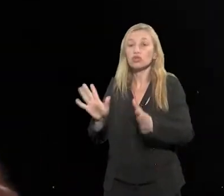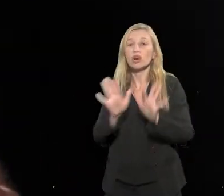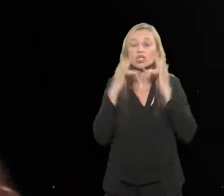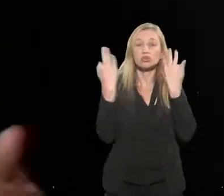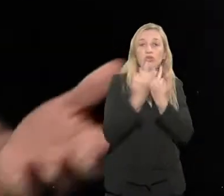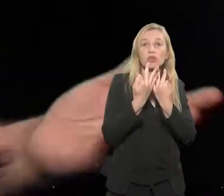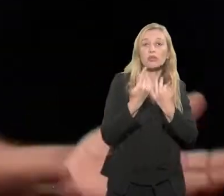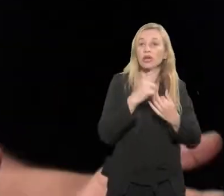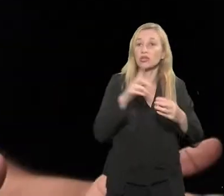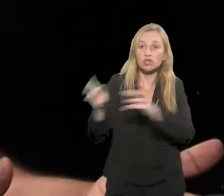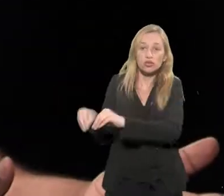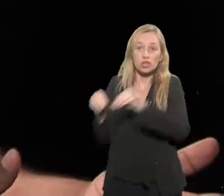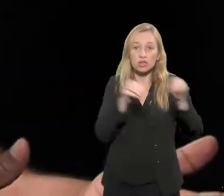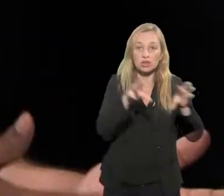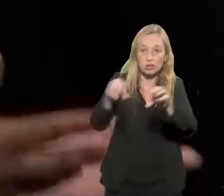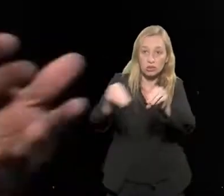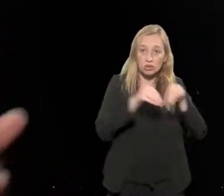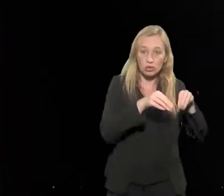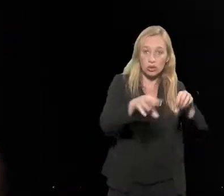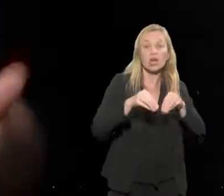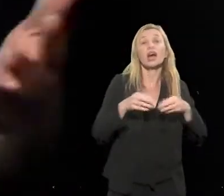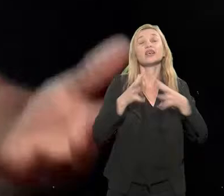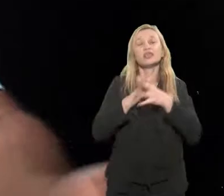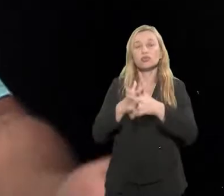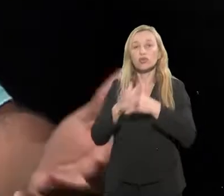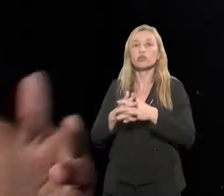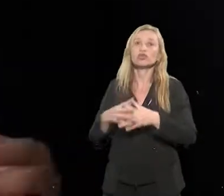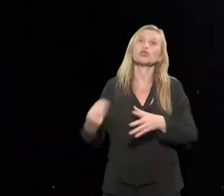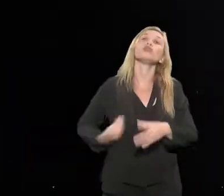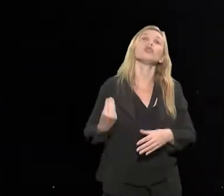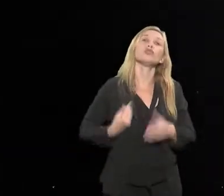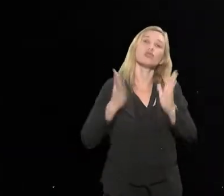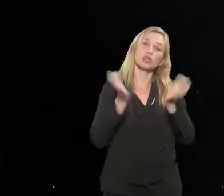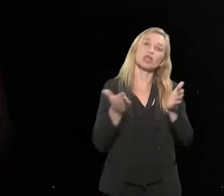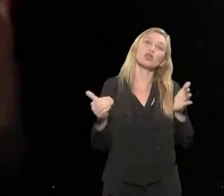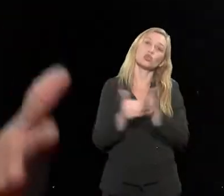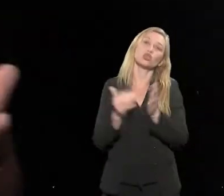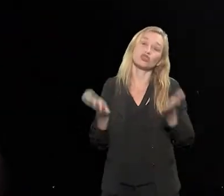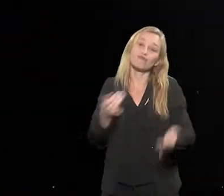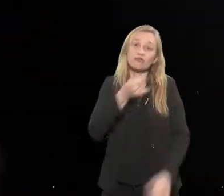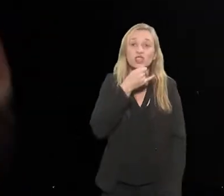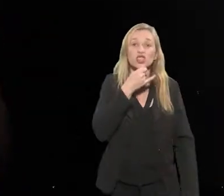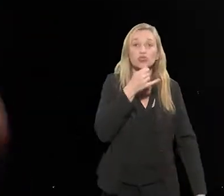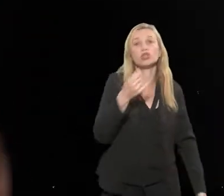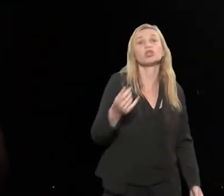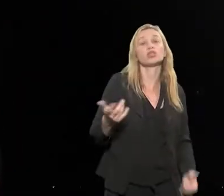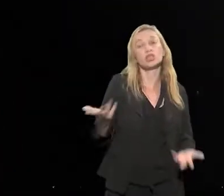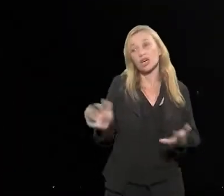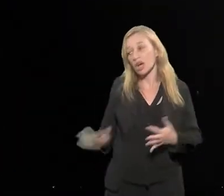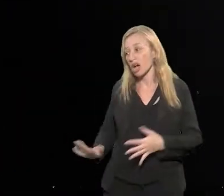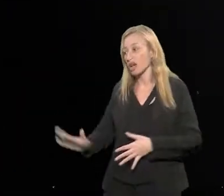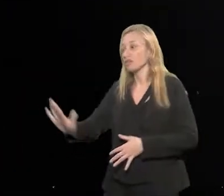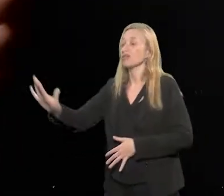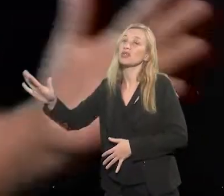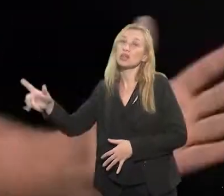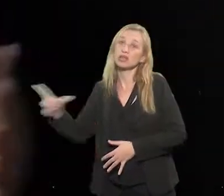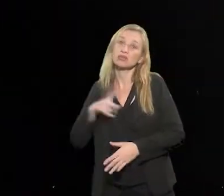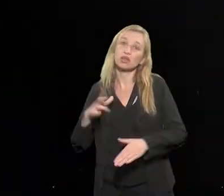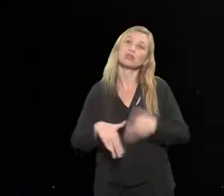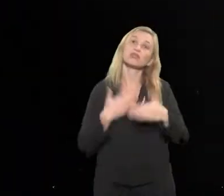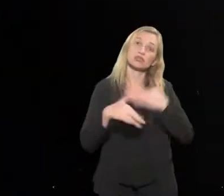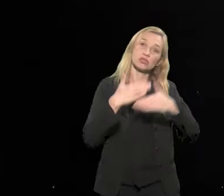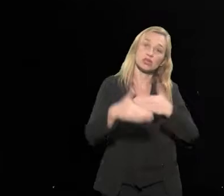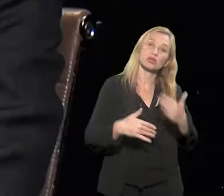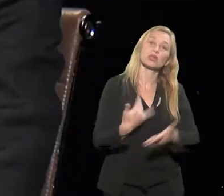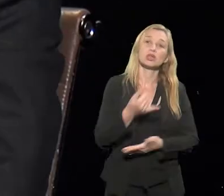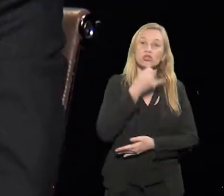com a remoção. E aí gerou uma série de conflitos, que é o que a gente vive até hoje. Infelizmente, nas favelas tem raiz nesse mesmo